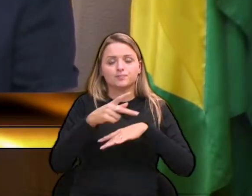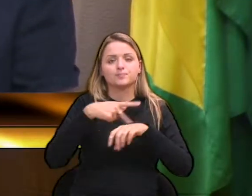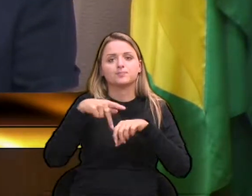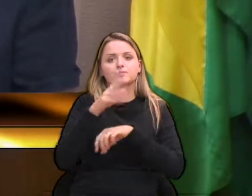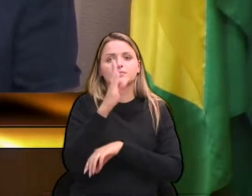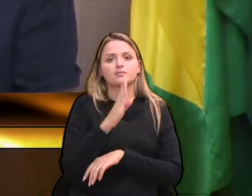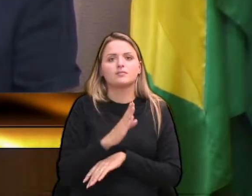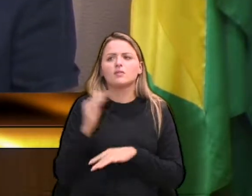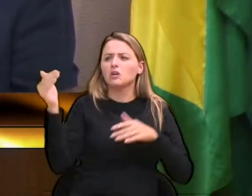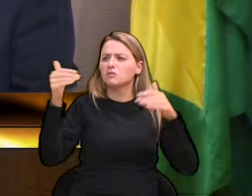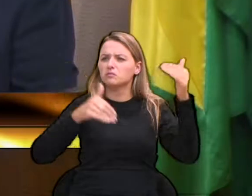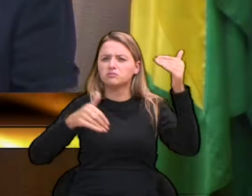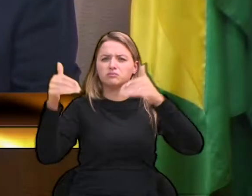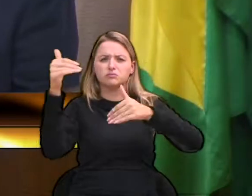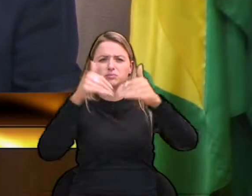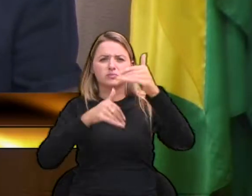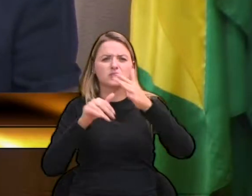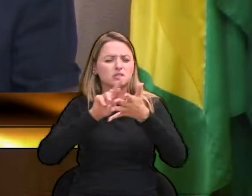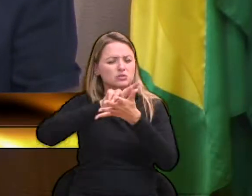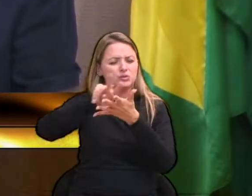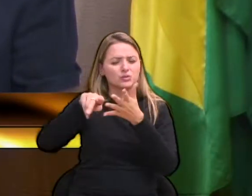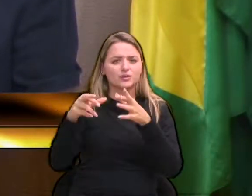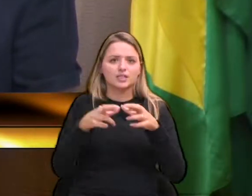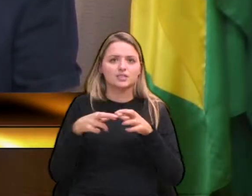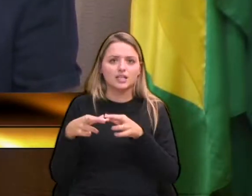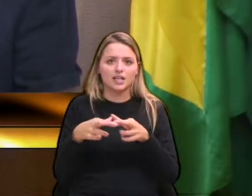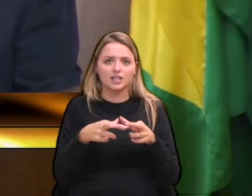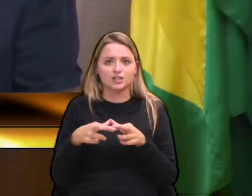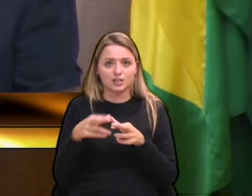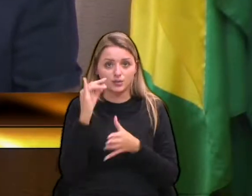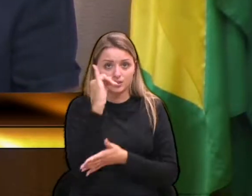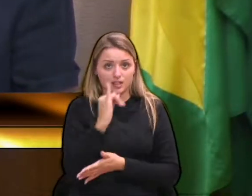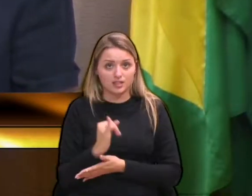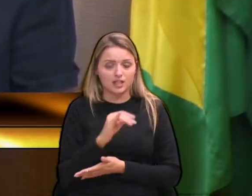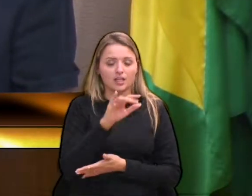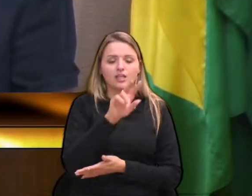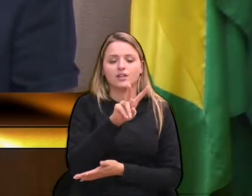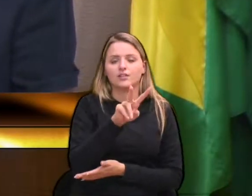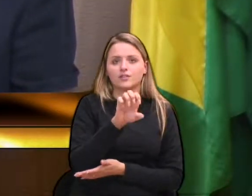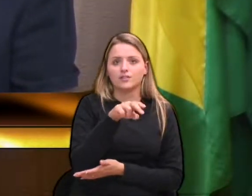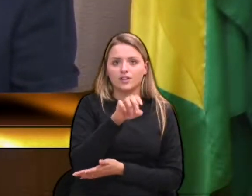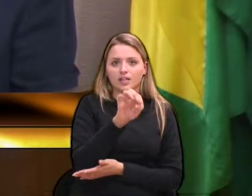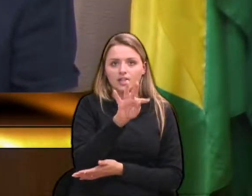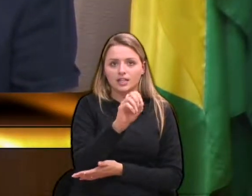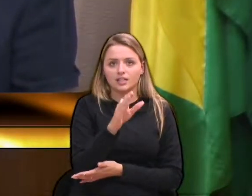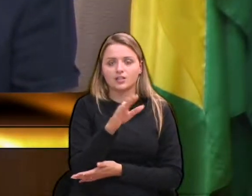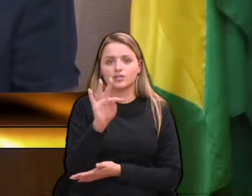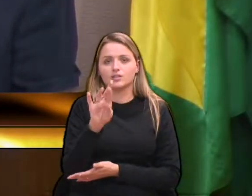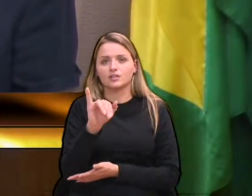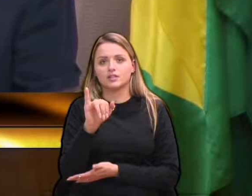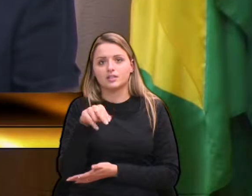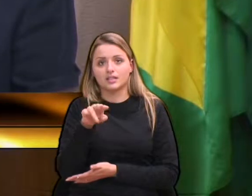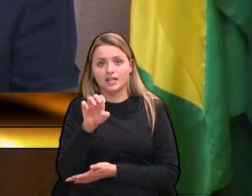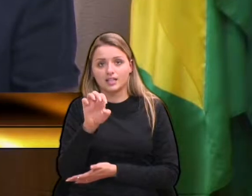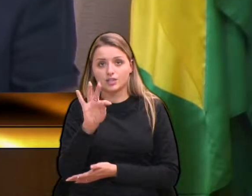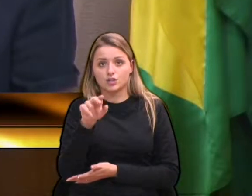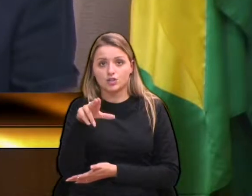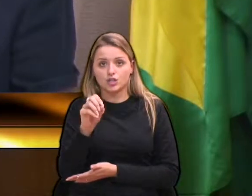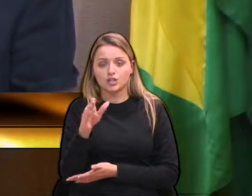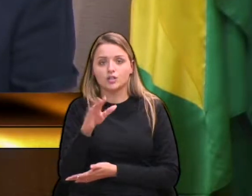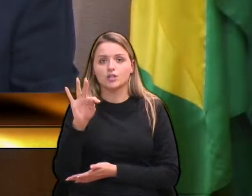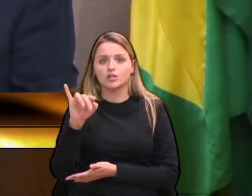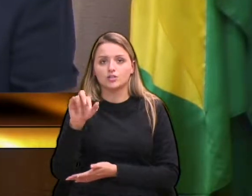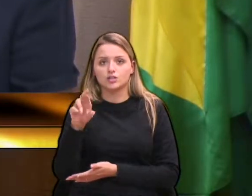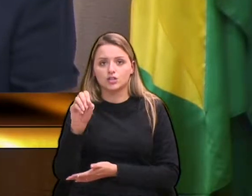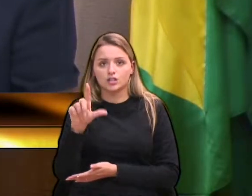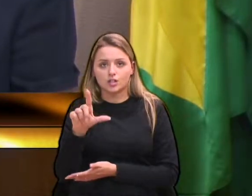Advindos de diversas regiões da Itália, como Vêneto, Piemonte, Trentino e Tirol, os italianos